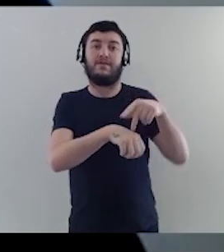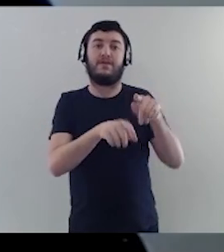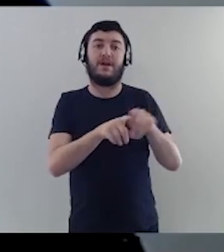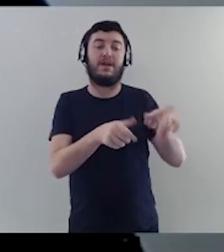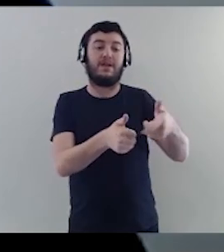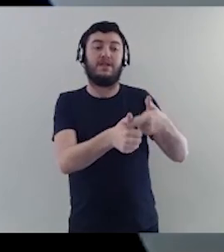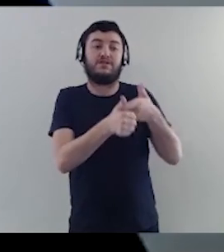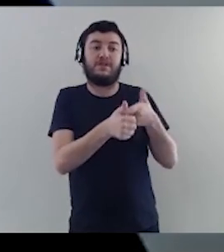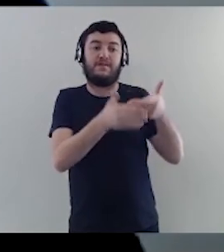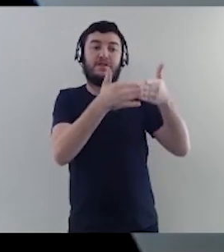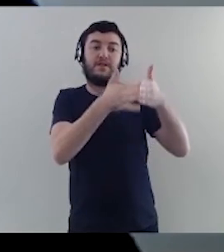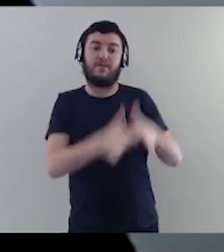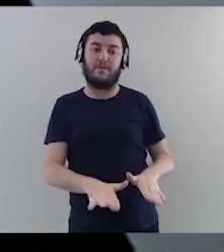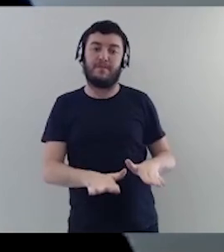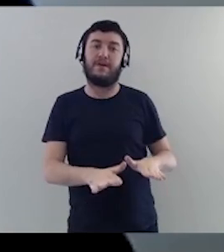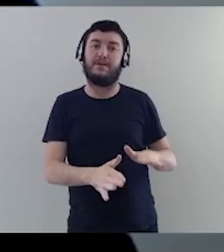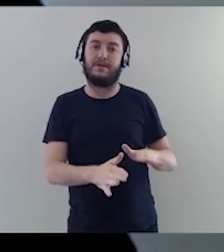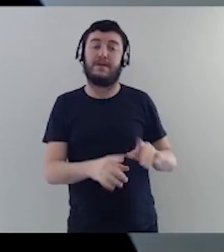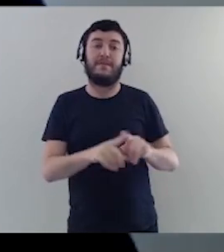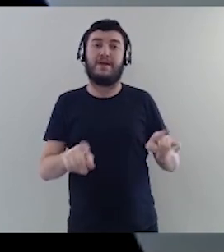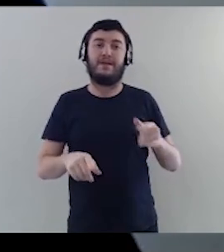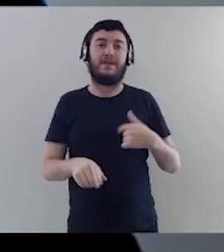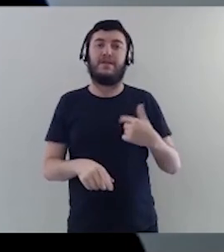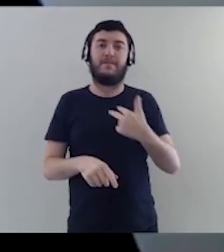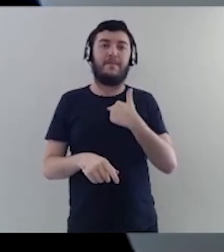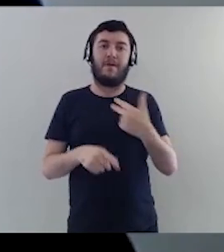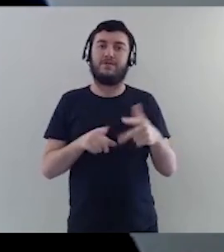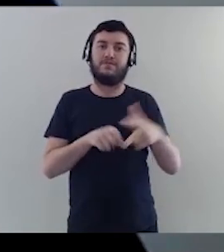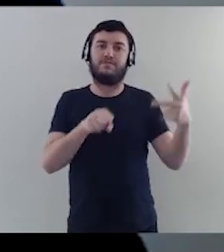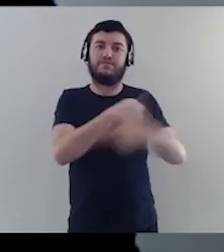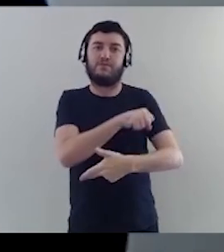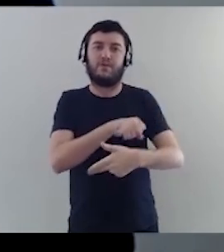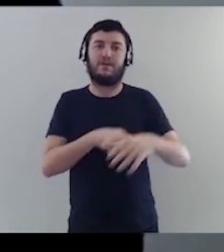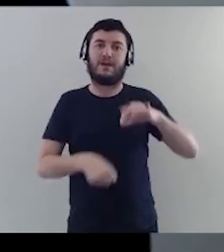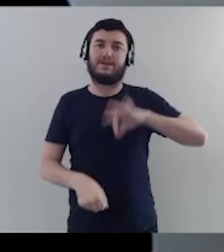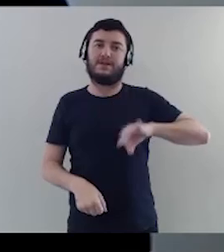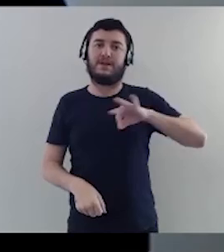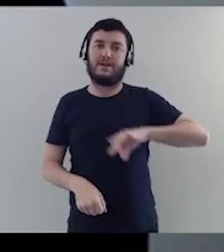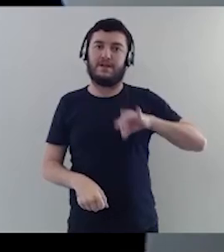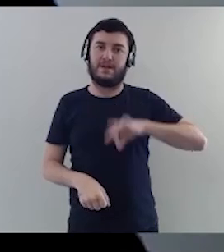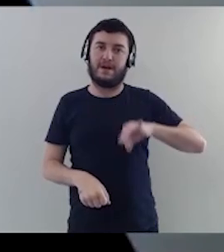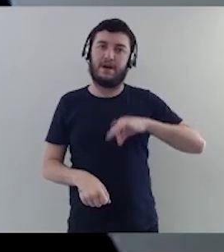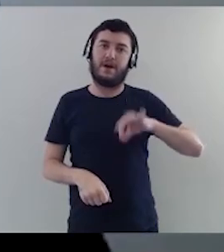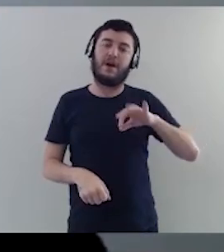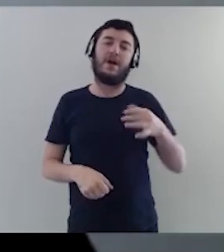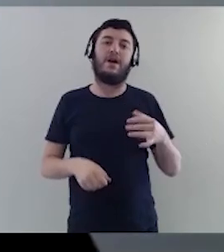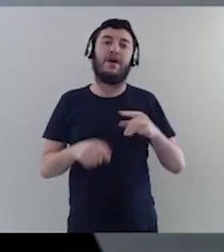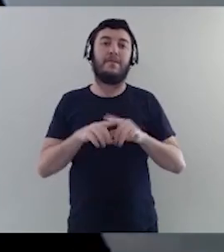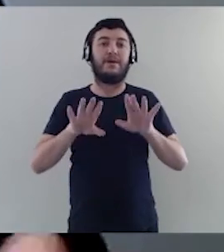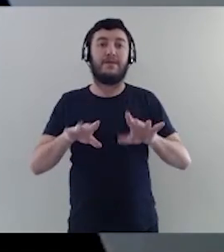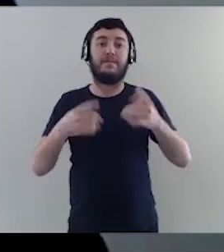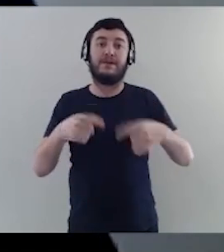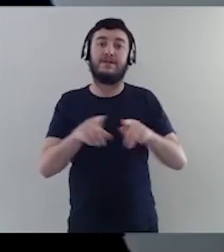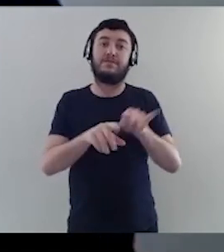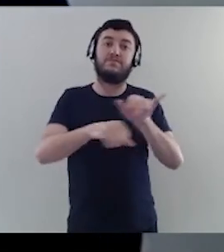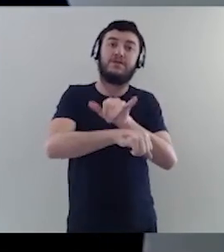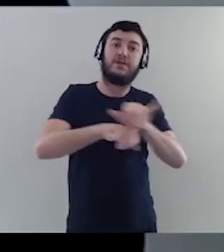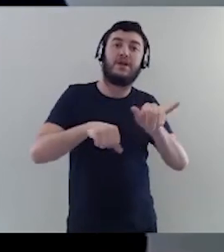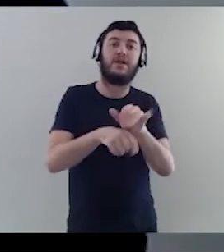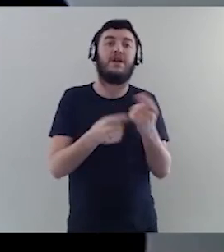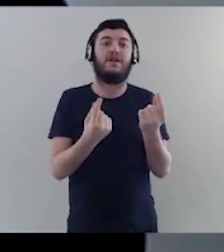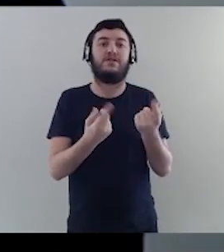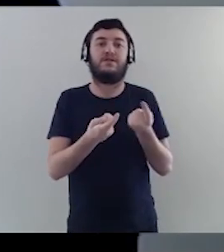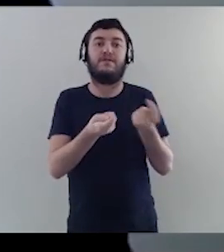apenas à custa de cortes de salários e pensões. E, portanto, terá de arranjar outros meios de financiamento. Claro, isto colocou a